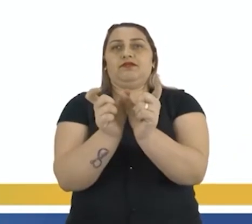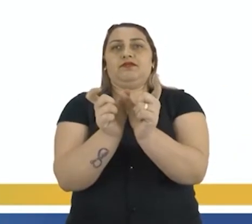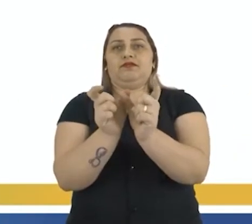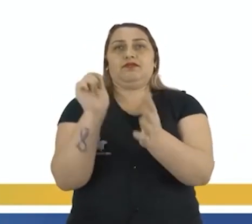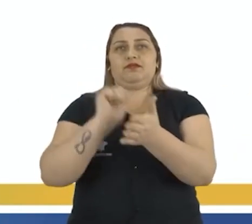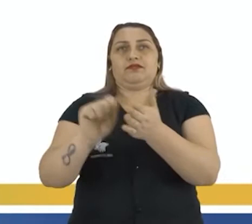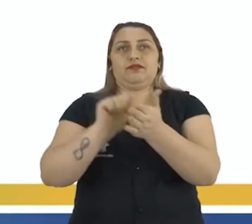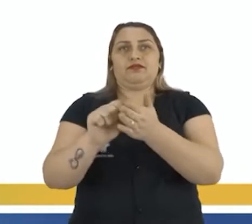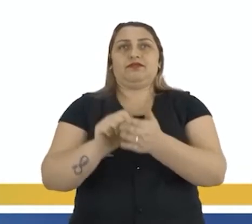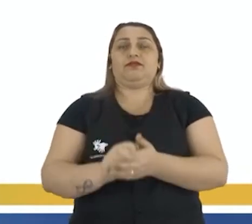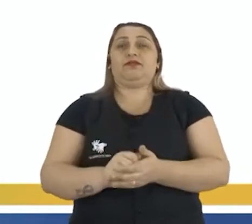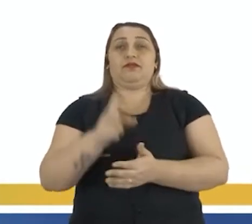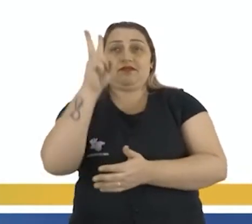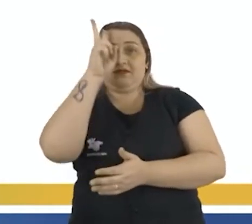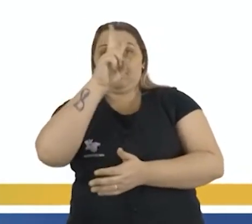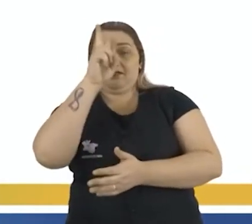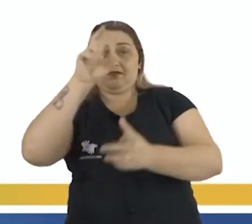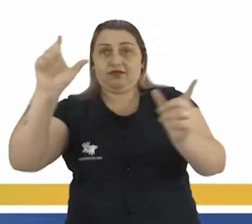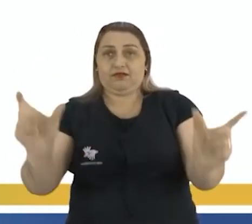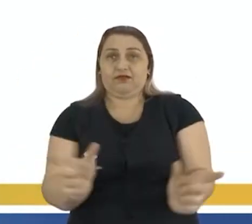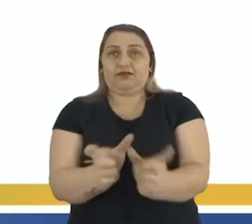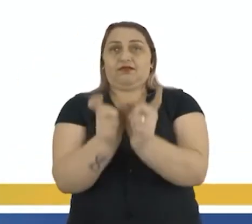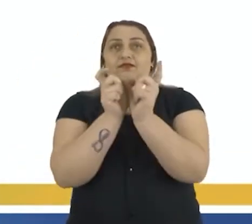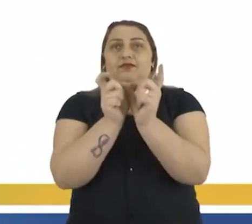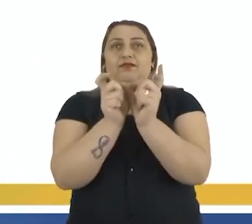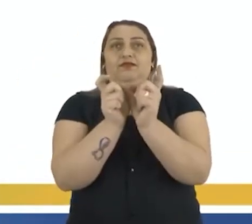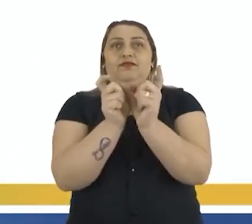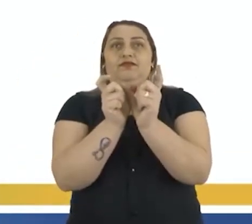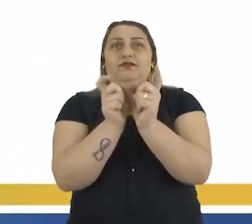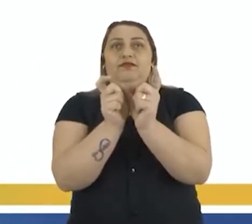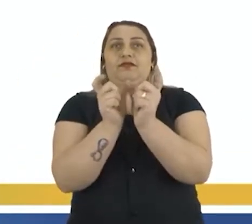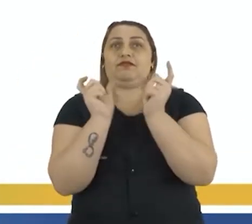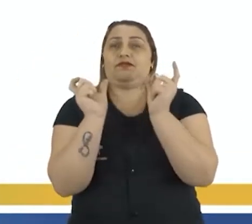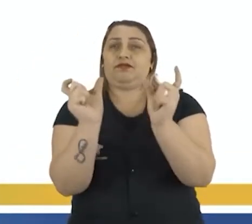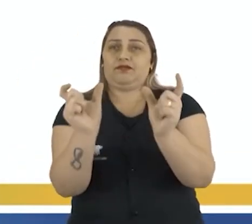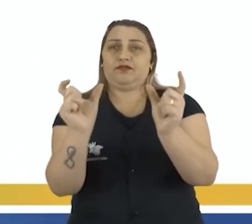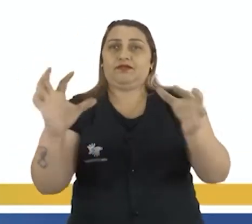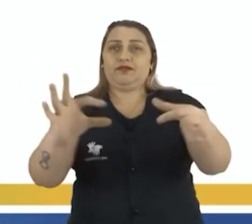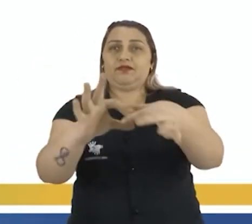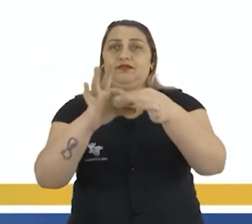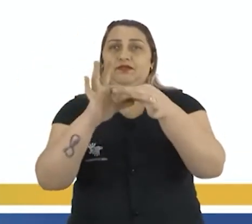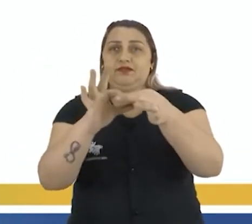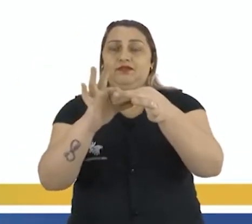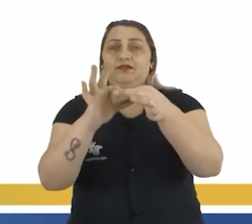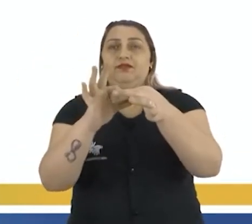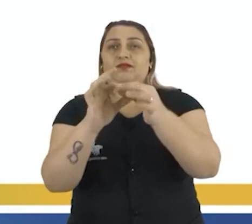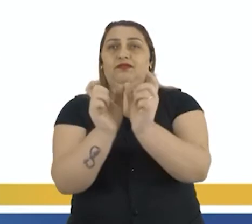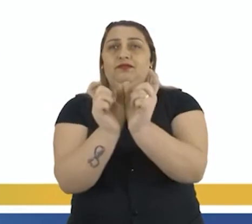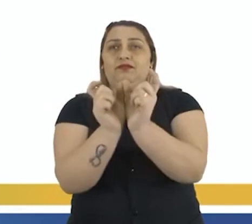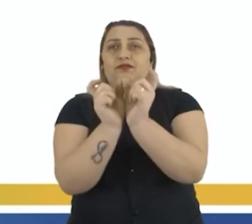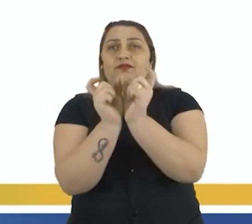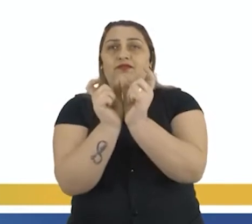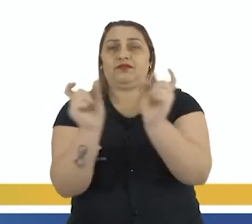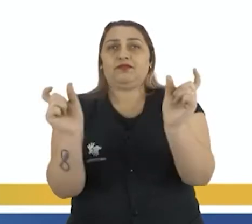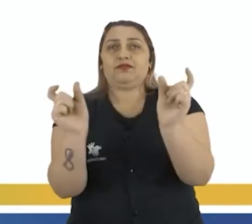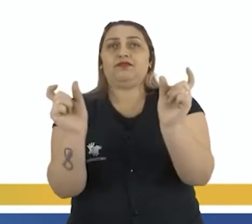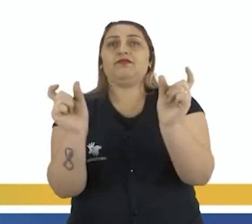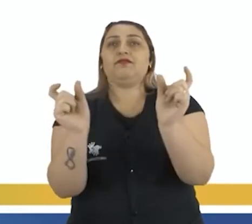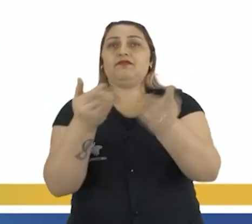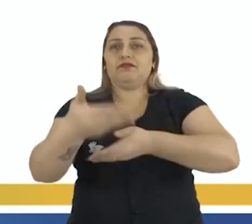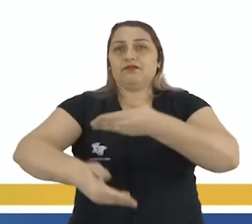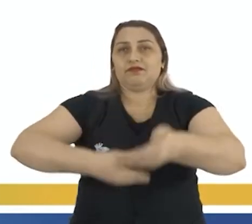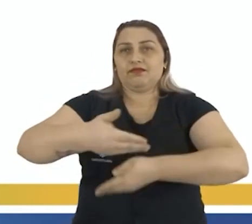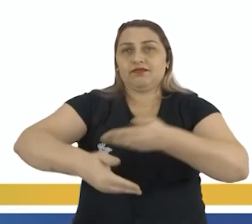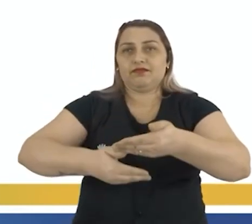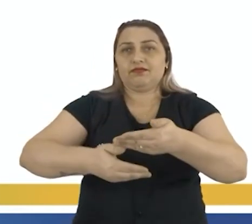aí. Lembre-se dessa dica. A conjunção é um termo que liga as duas orações, estabelecendo uma